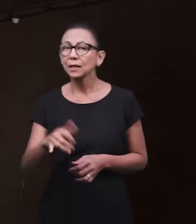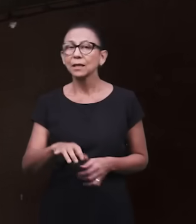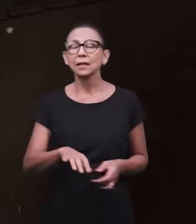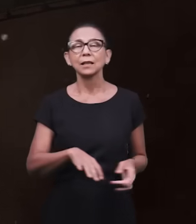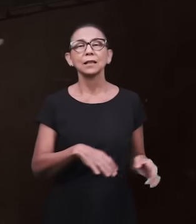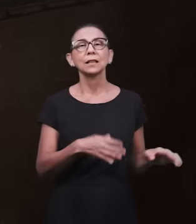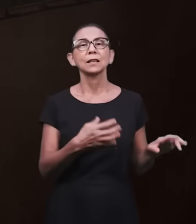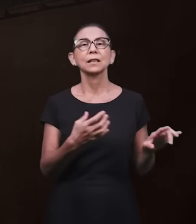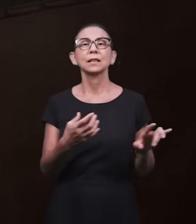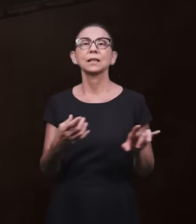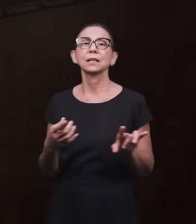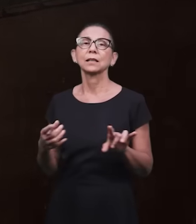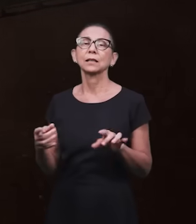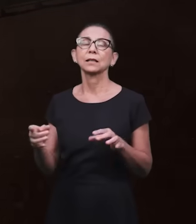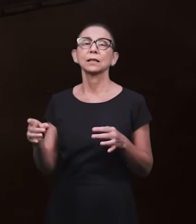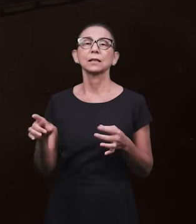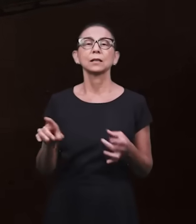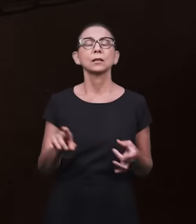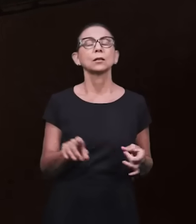Deus,